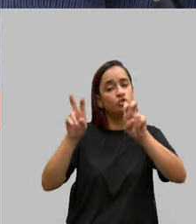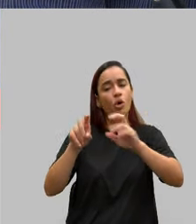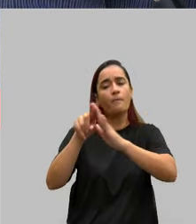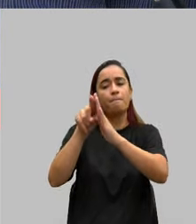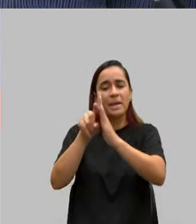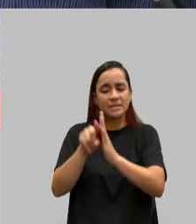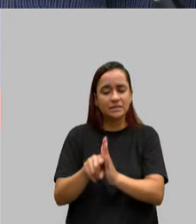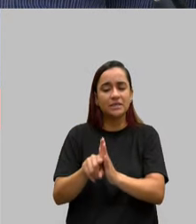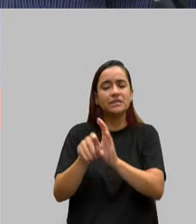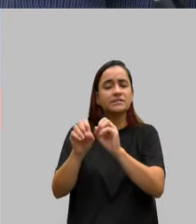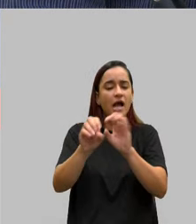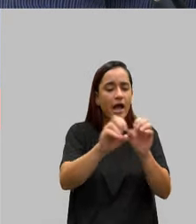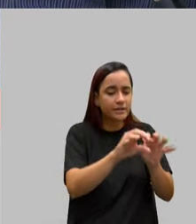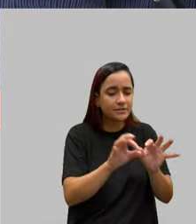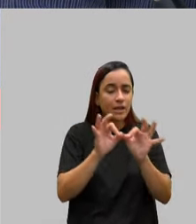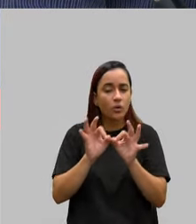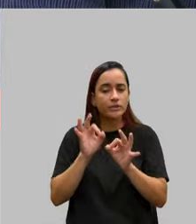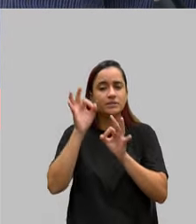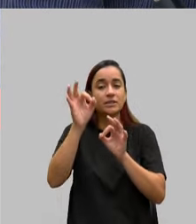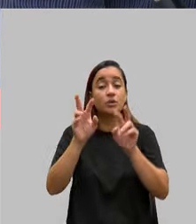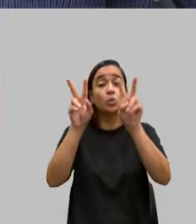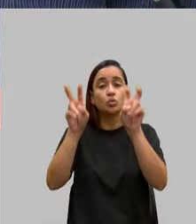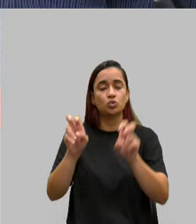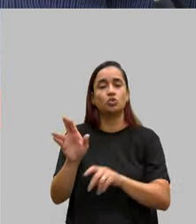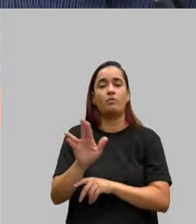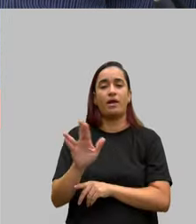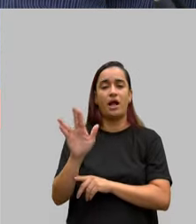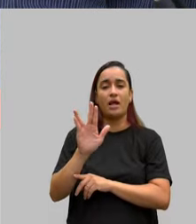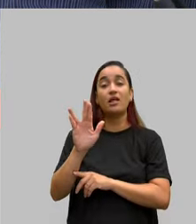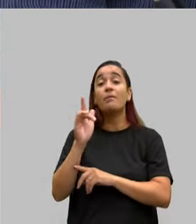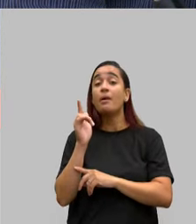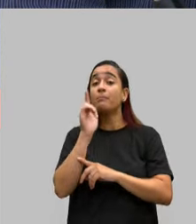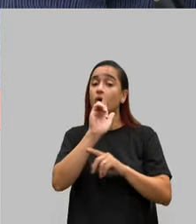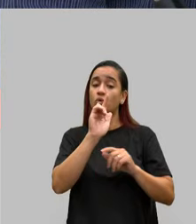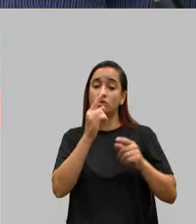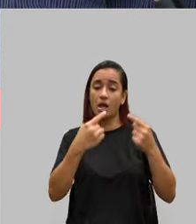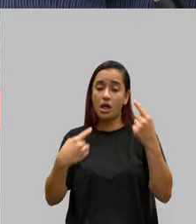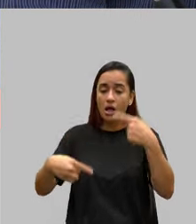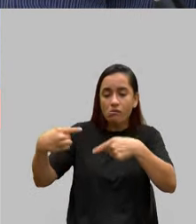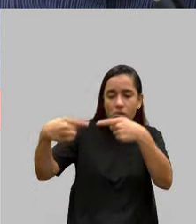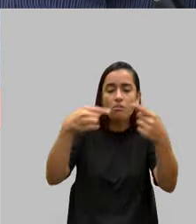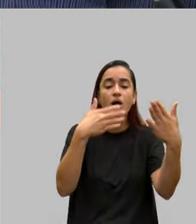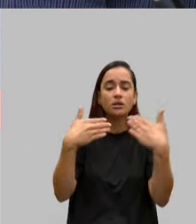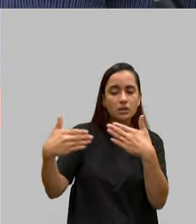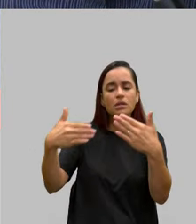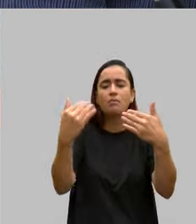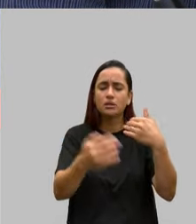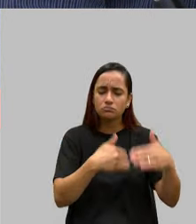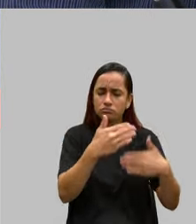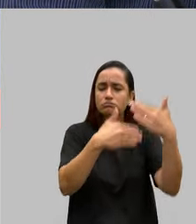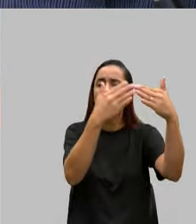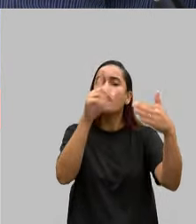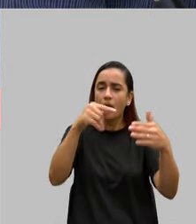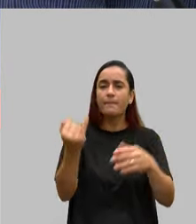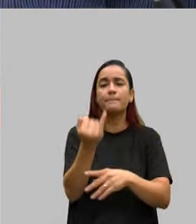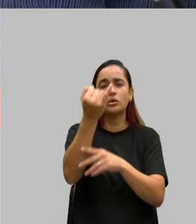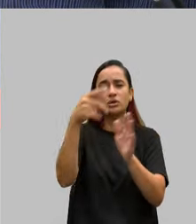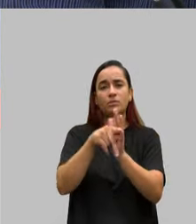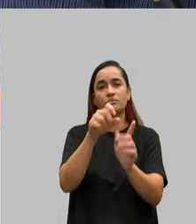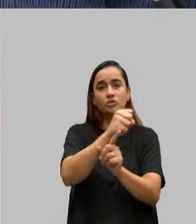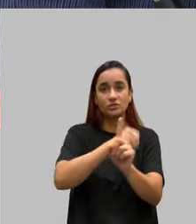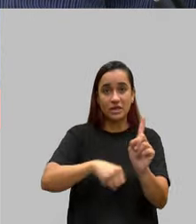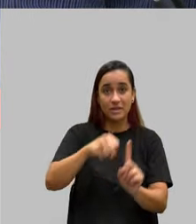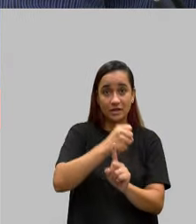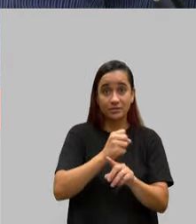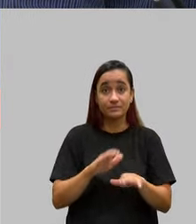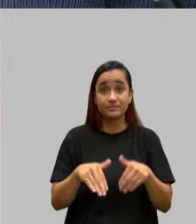a extensão sobre cannabis para que a gente consiga avançar nesses debates que que são muito importantes pra sociedade então estamos